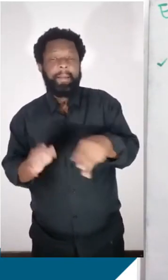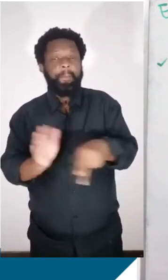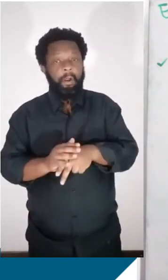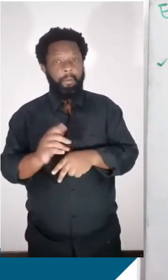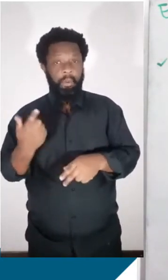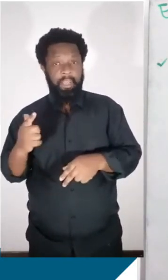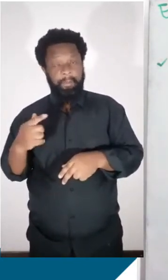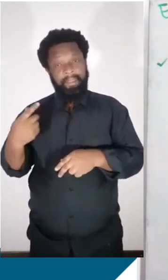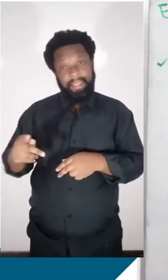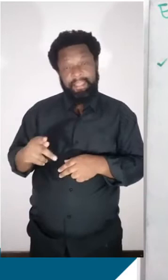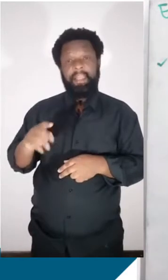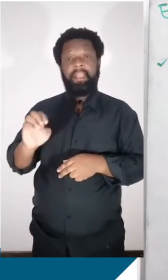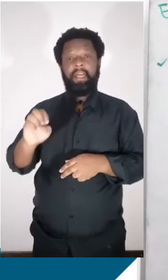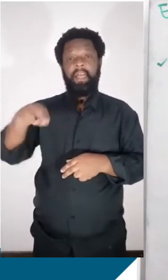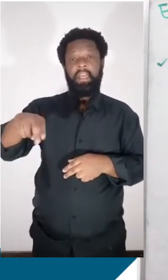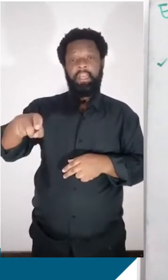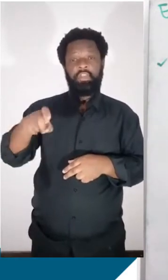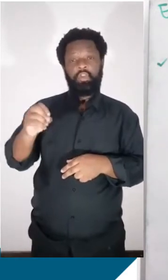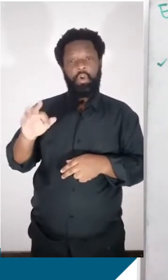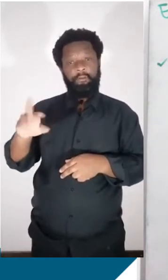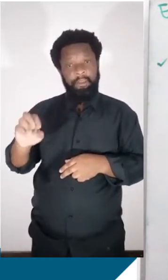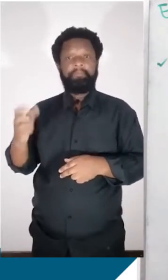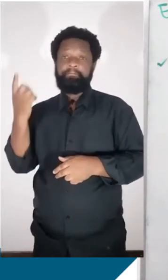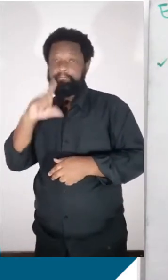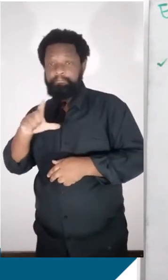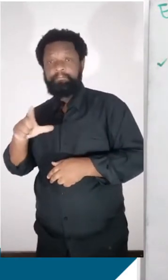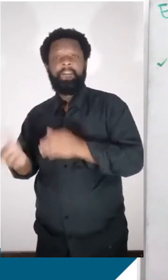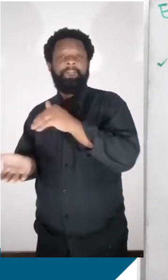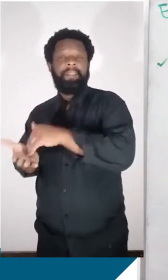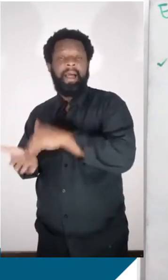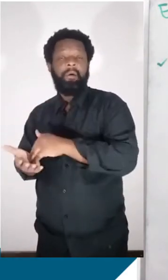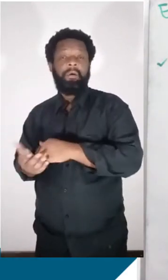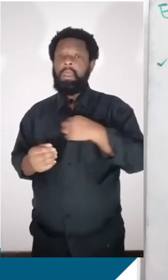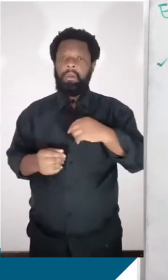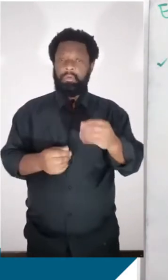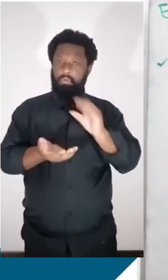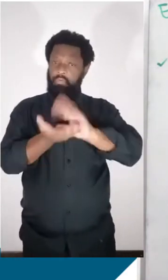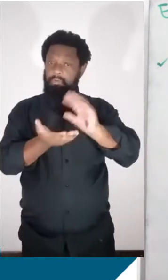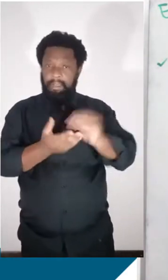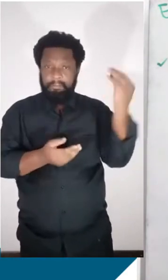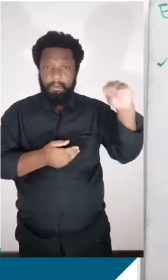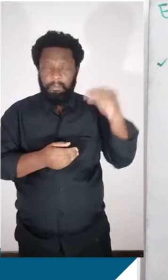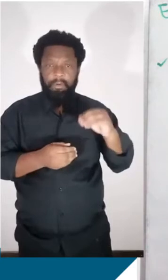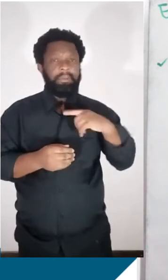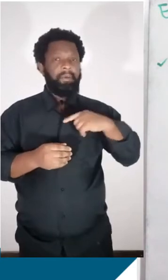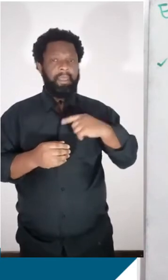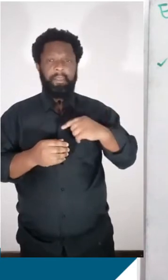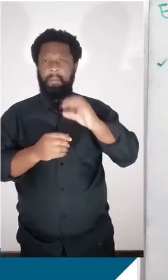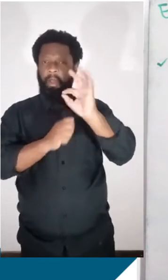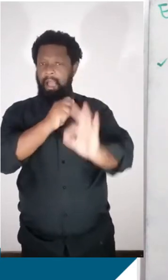em gramas de enxofre que será produzido. Nessa questão, quando eu anoto os dados, eu vejo que eu tenho 2